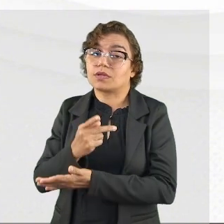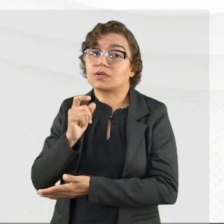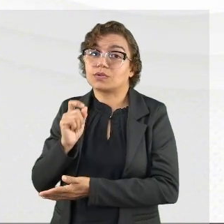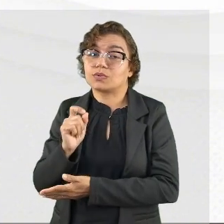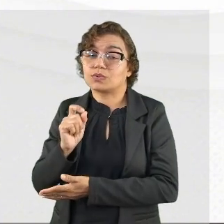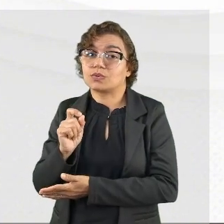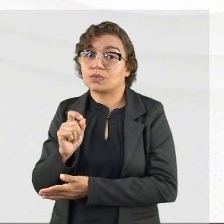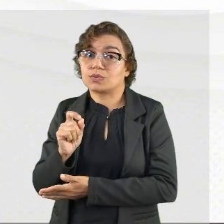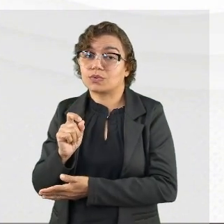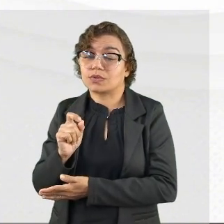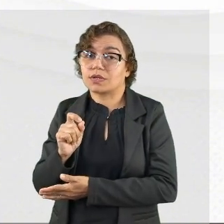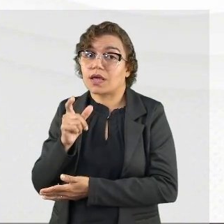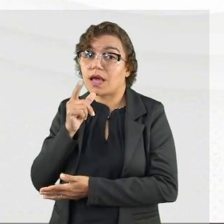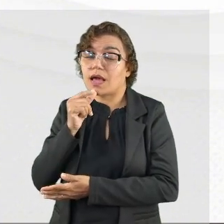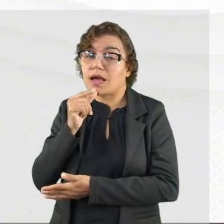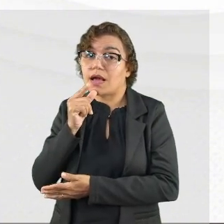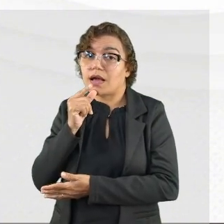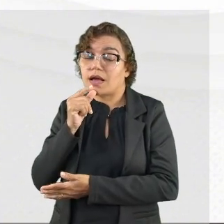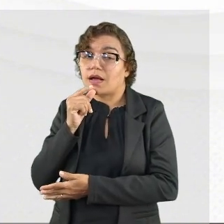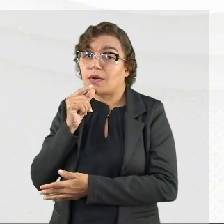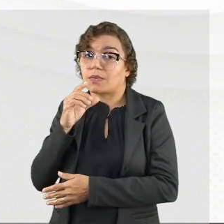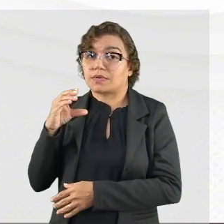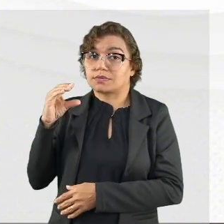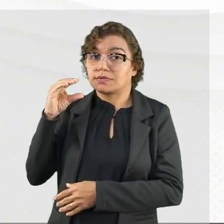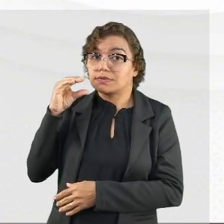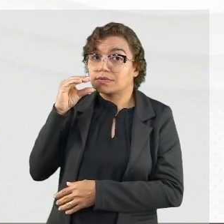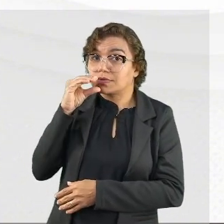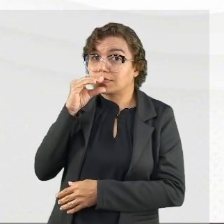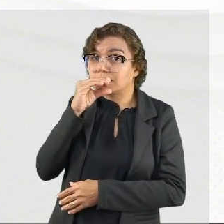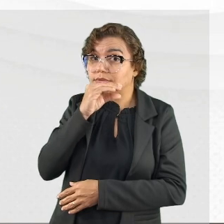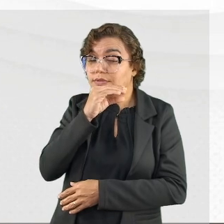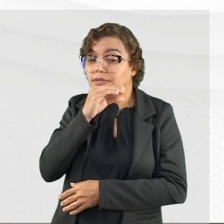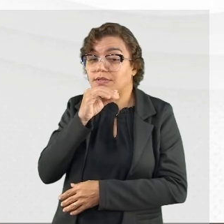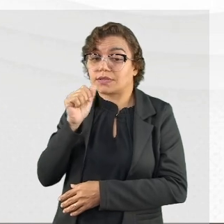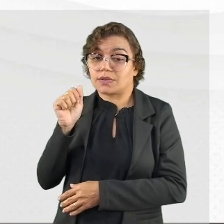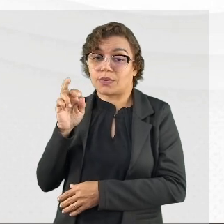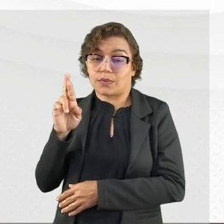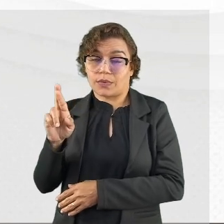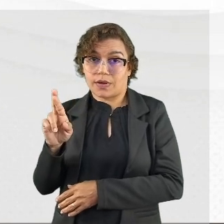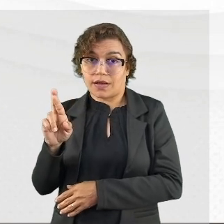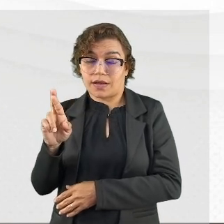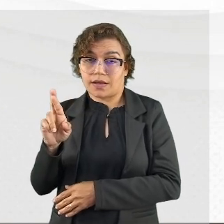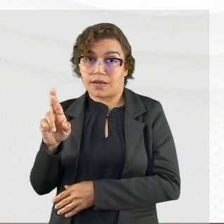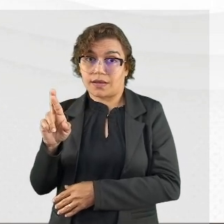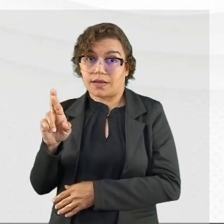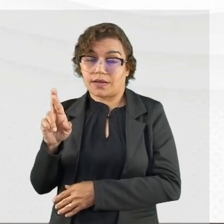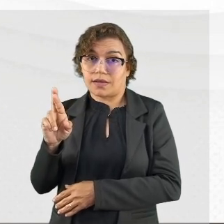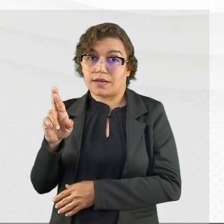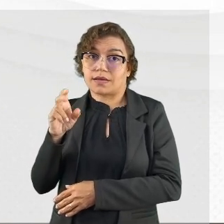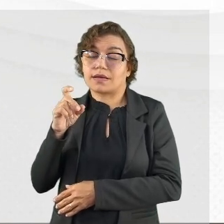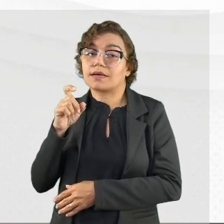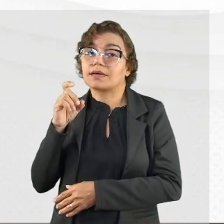A água vai esquentar esse ar que está próximo dela. Esse ar quente, ó,